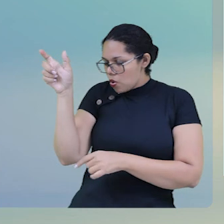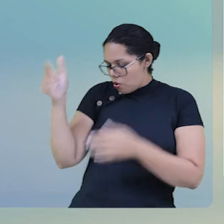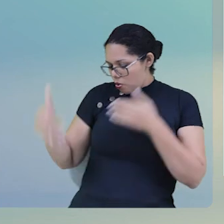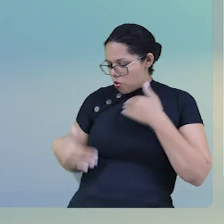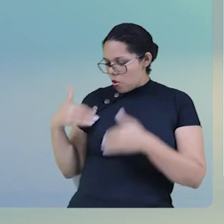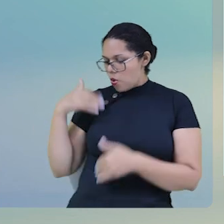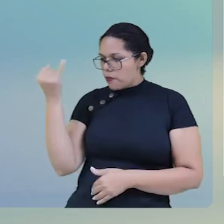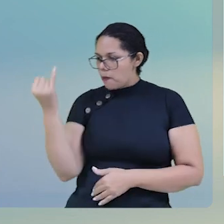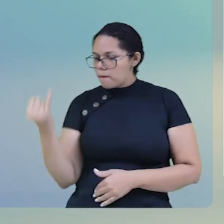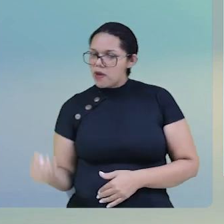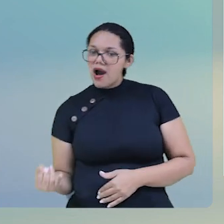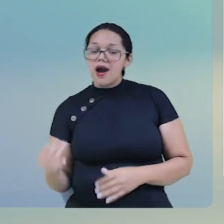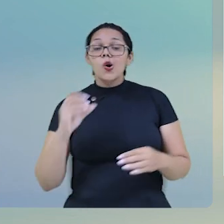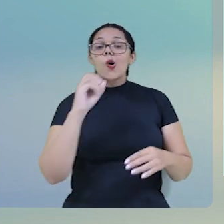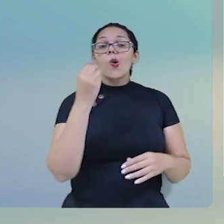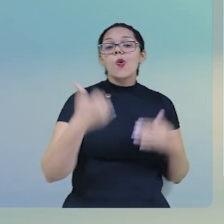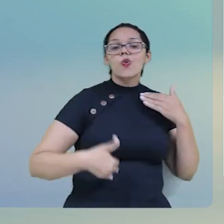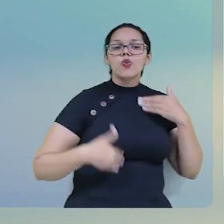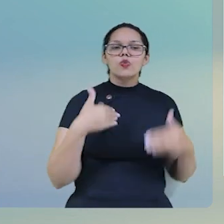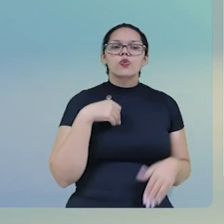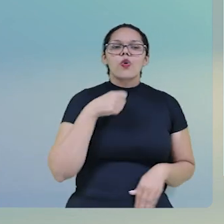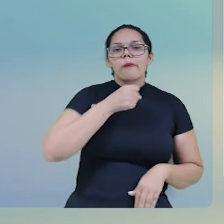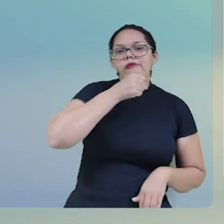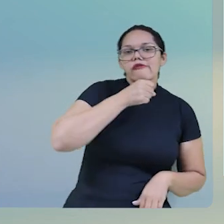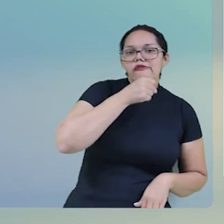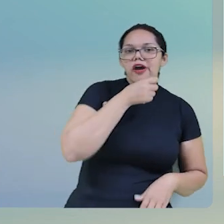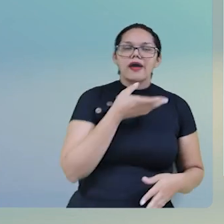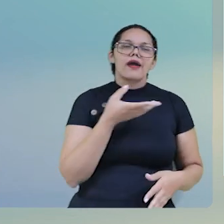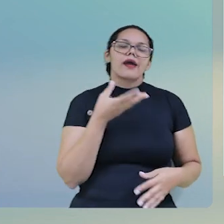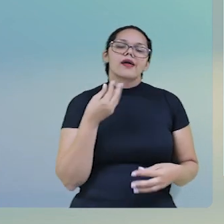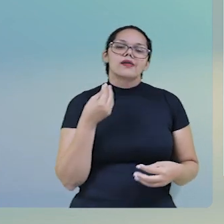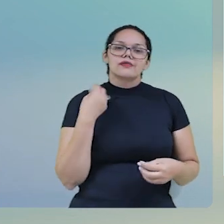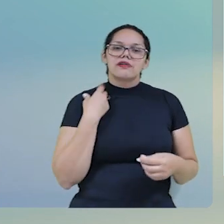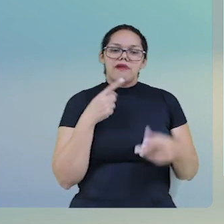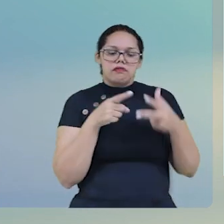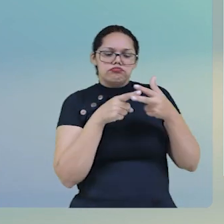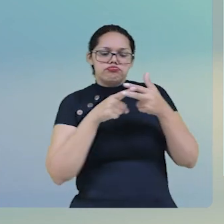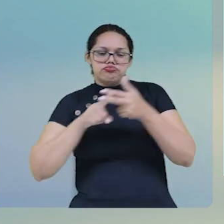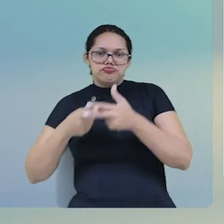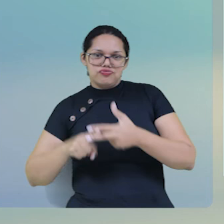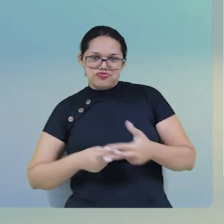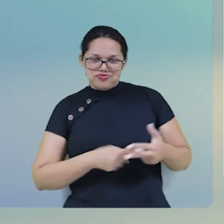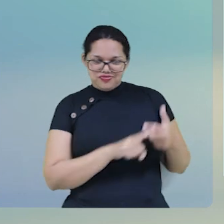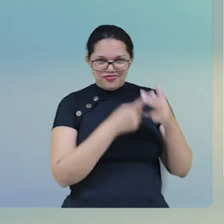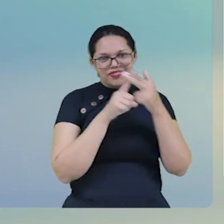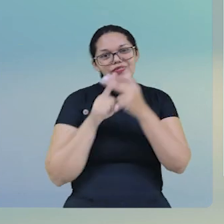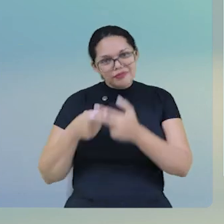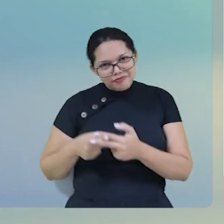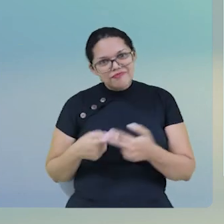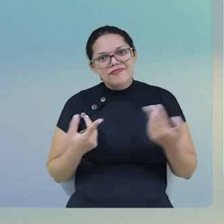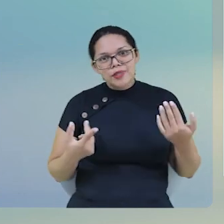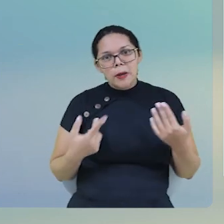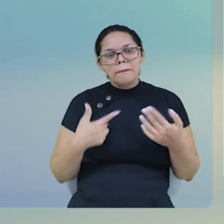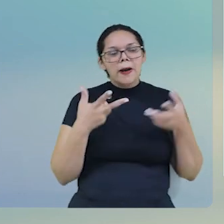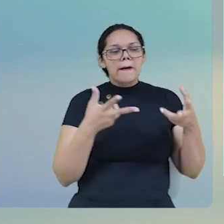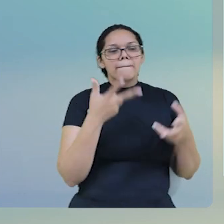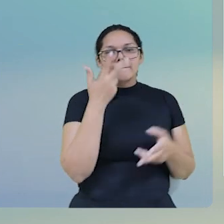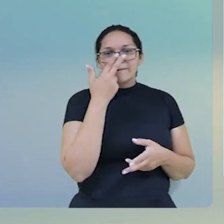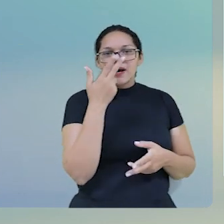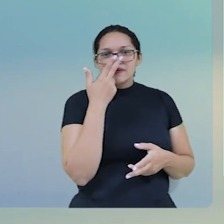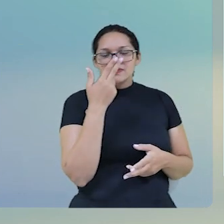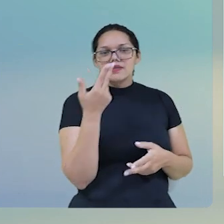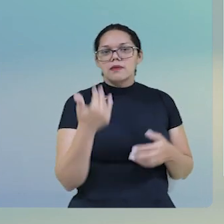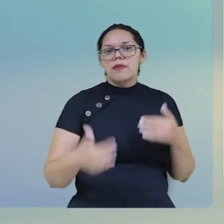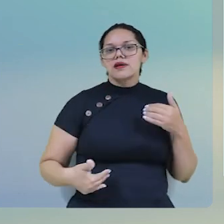corpo já não tão jovem, sobre o qual é imposta uma série de consertos e reparos para parecer mais jovem? O que se pode dizer é que o corpo